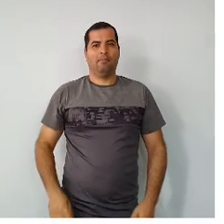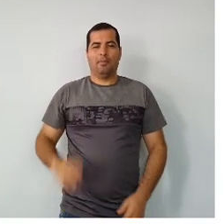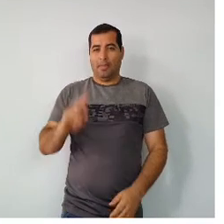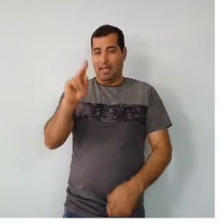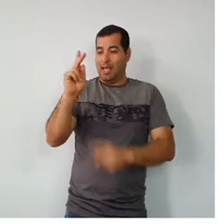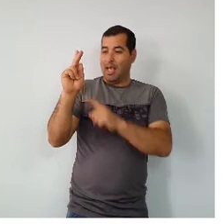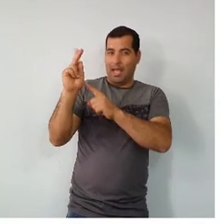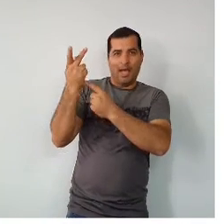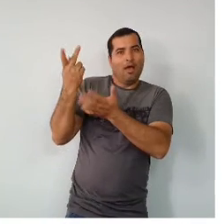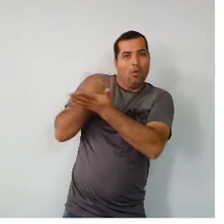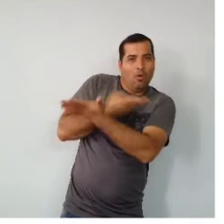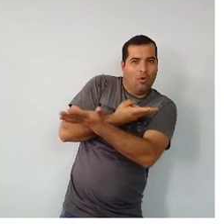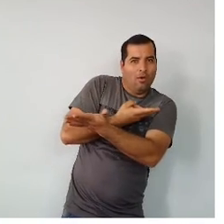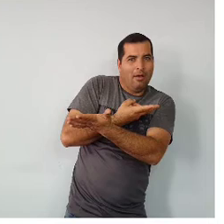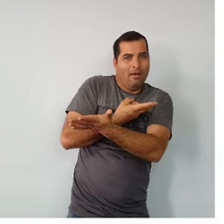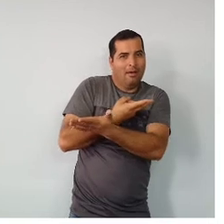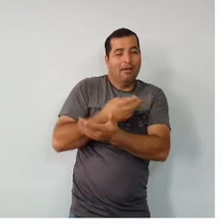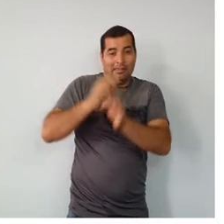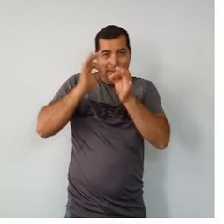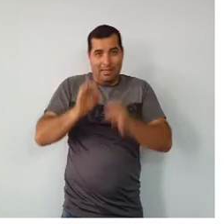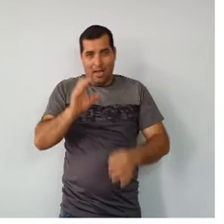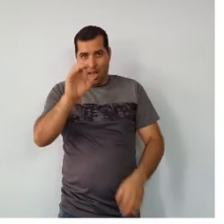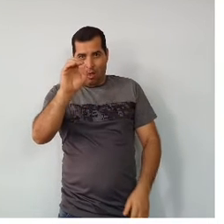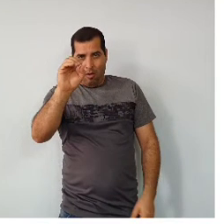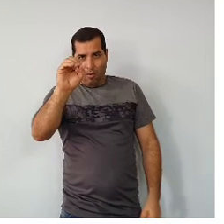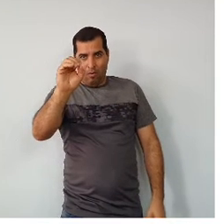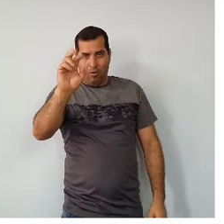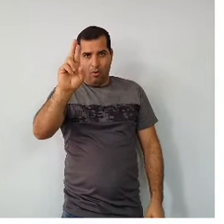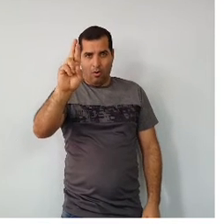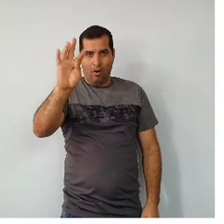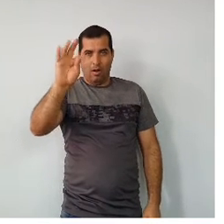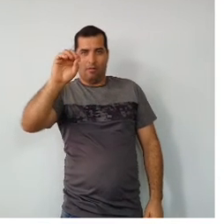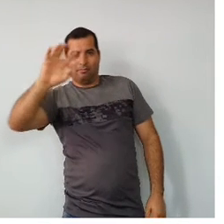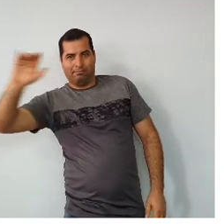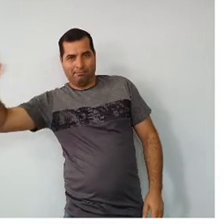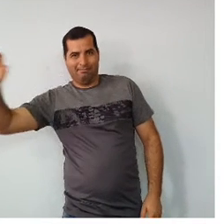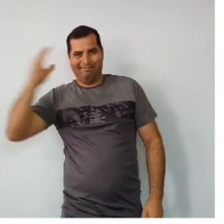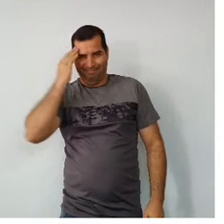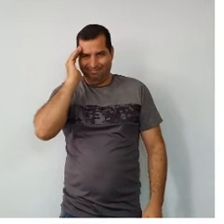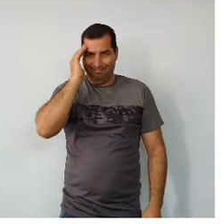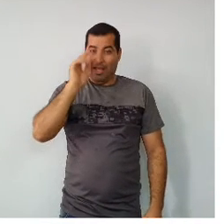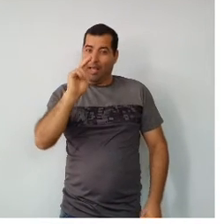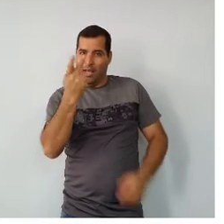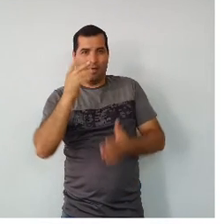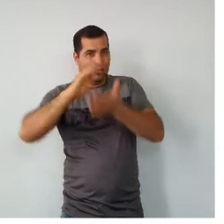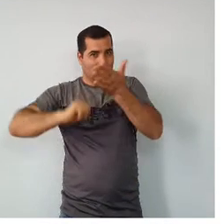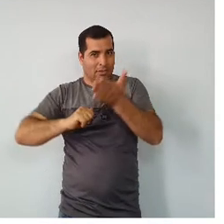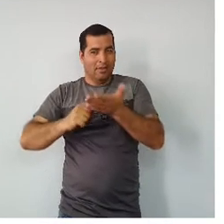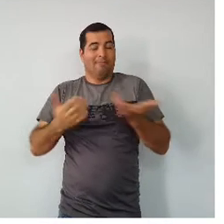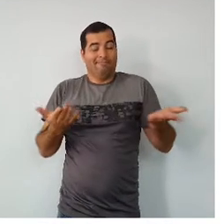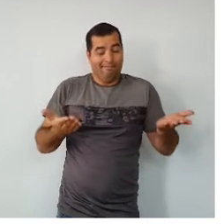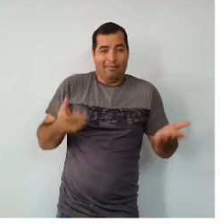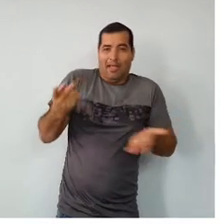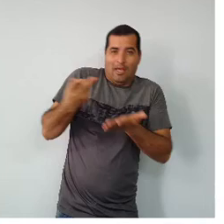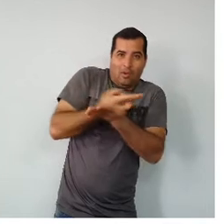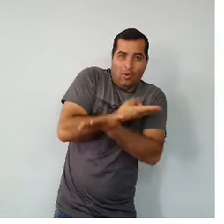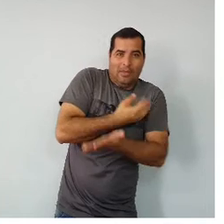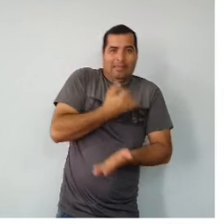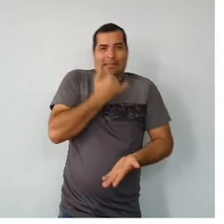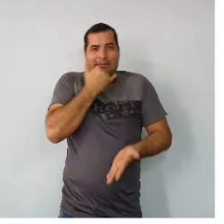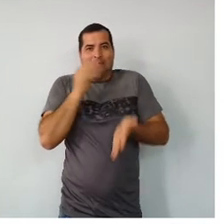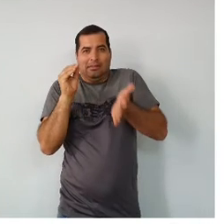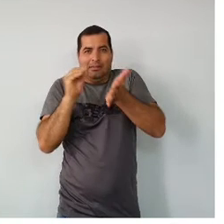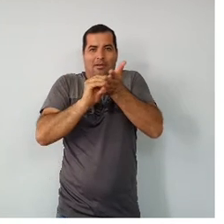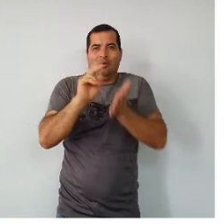de Hortolândia foi um erro de grafia da época. Não era para ter a letra H, mas